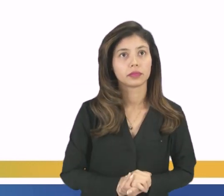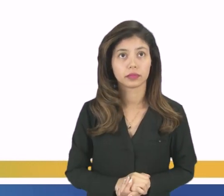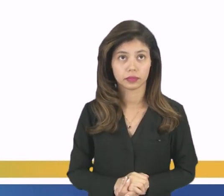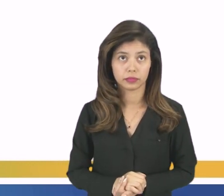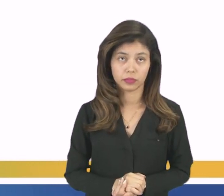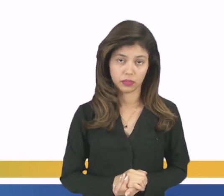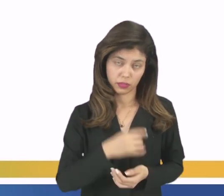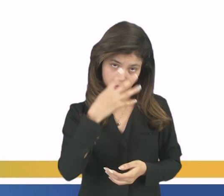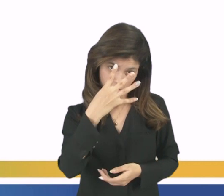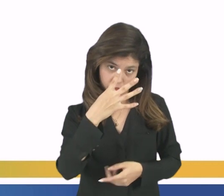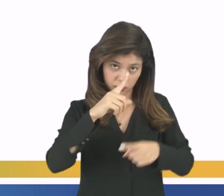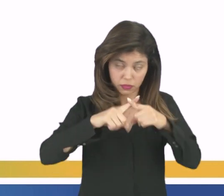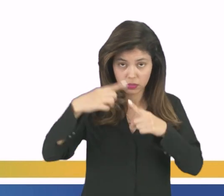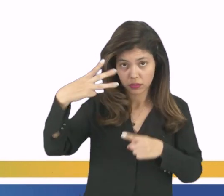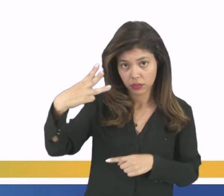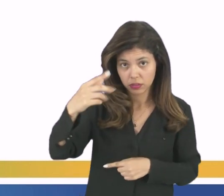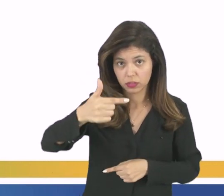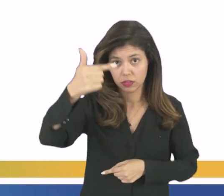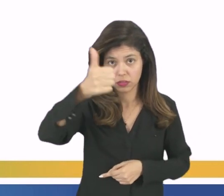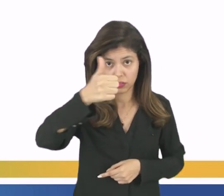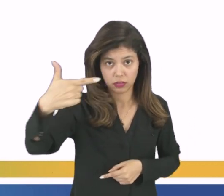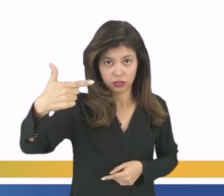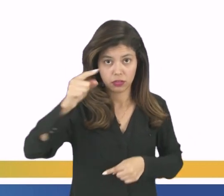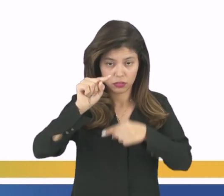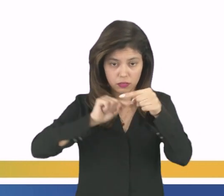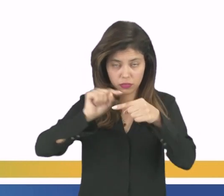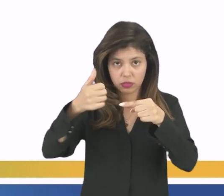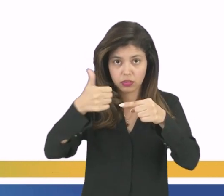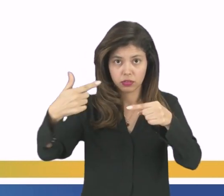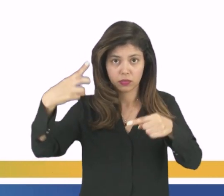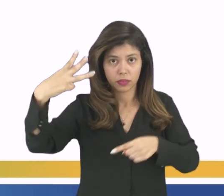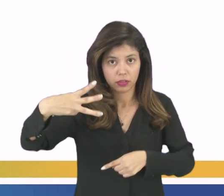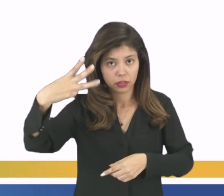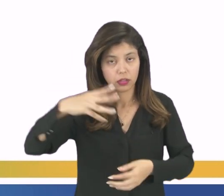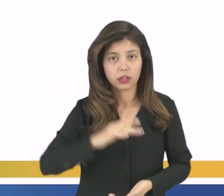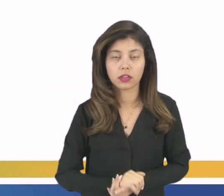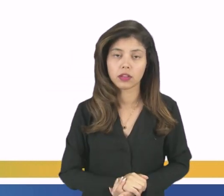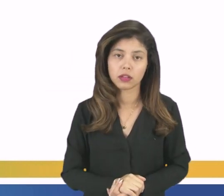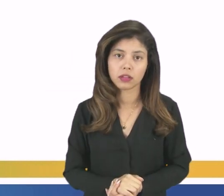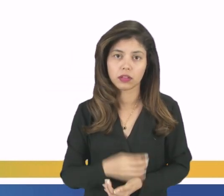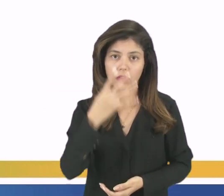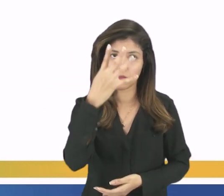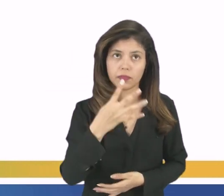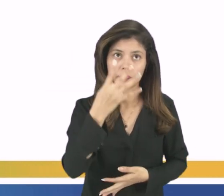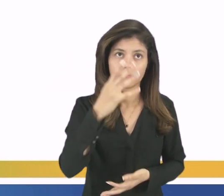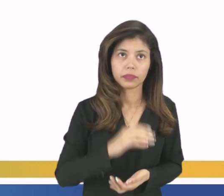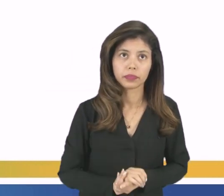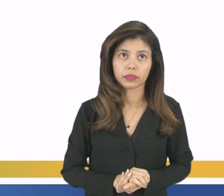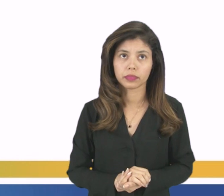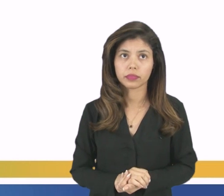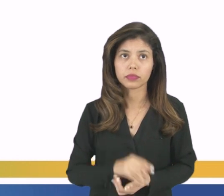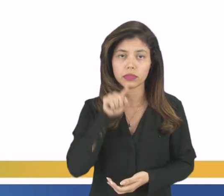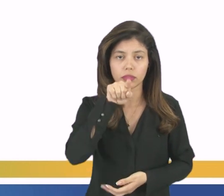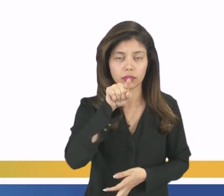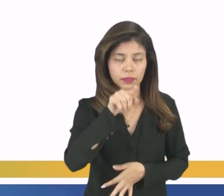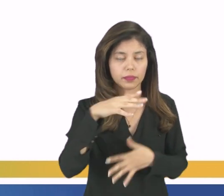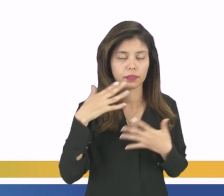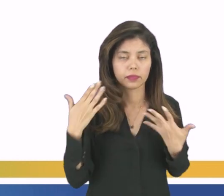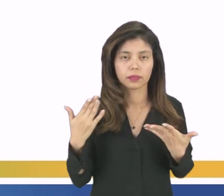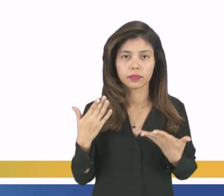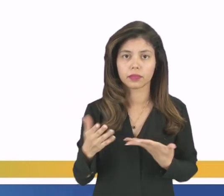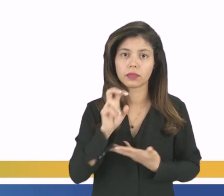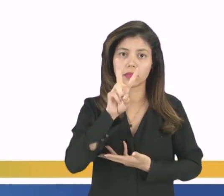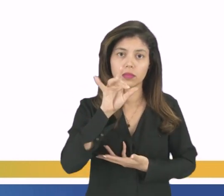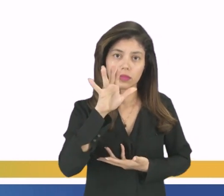ficar 4 vezes 3, que sobra 12. Ao dividir 12 para 3, que é denominador, dá 4. Então, nesse caso,